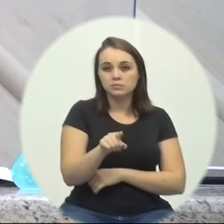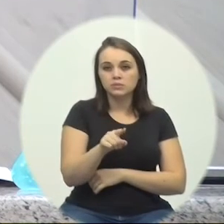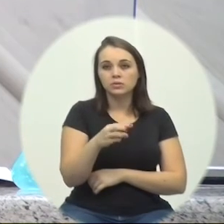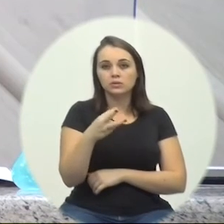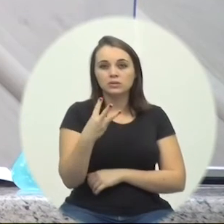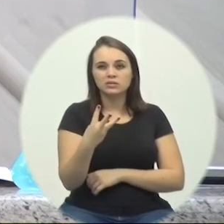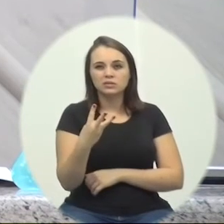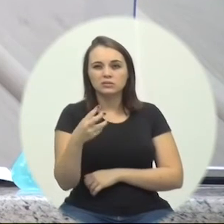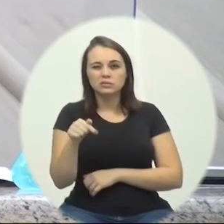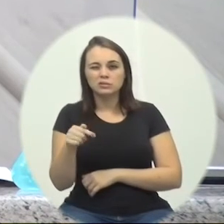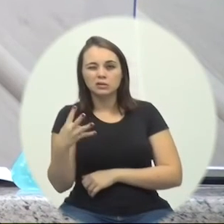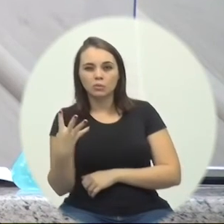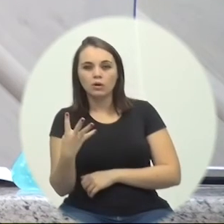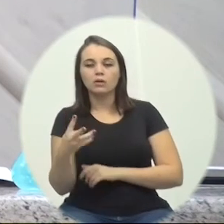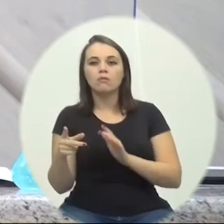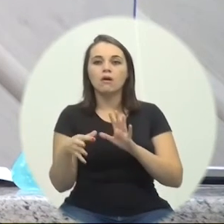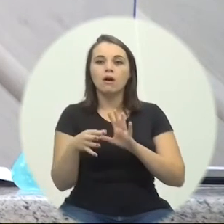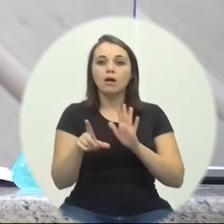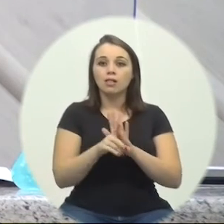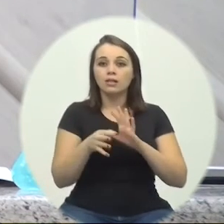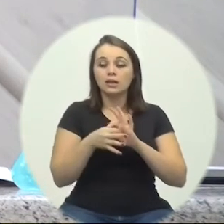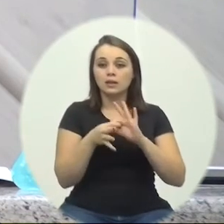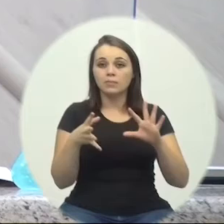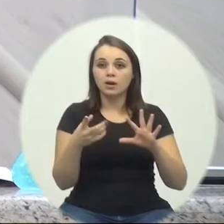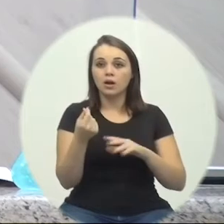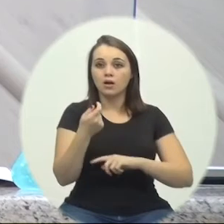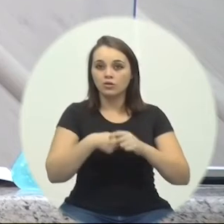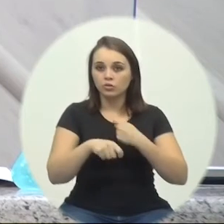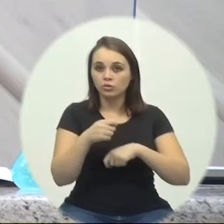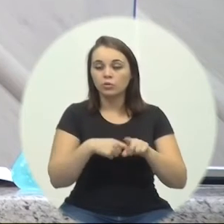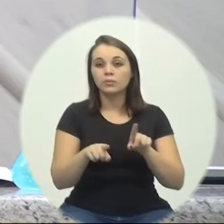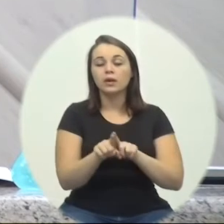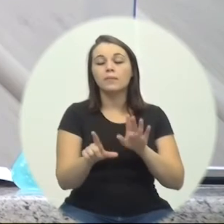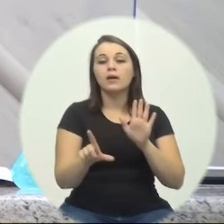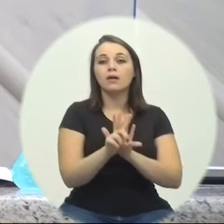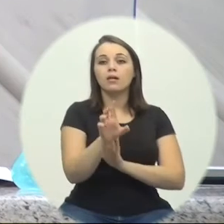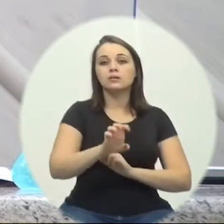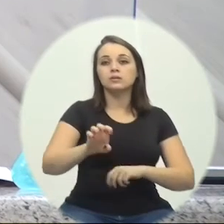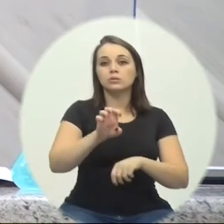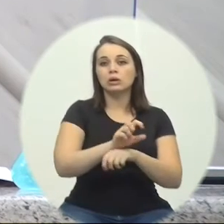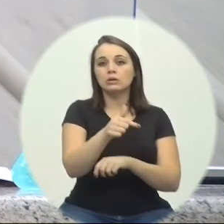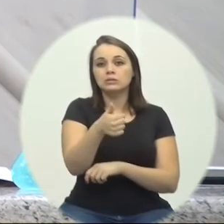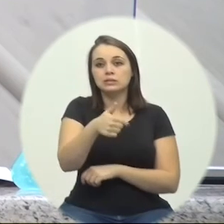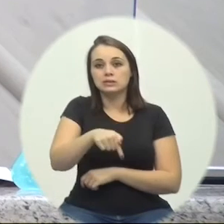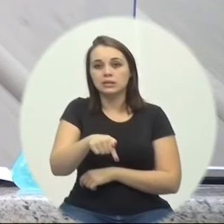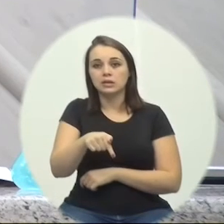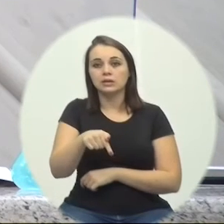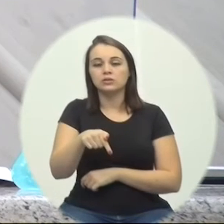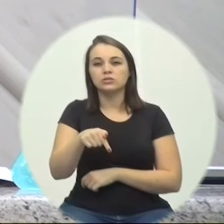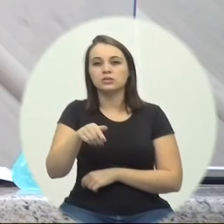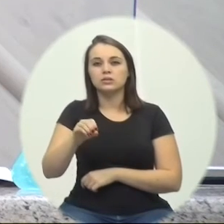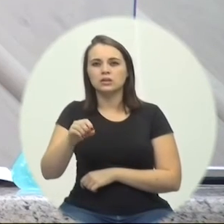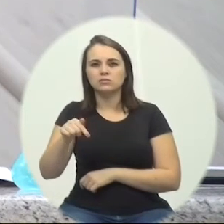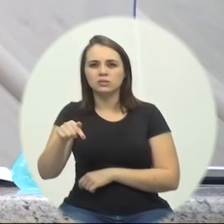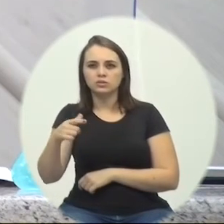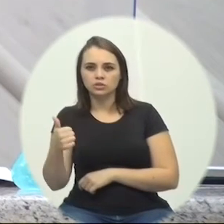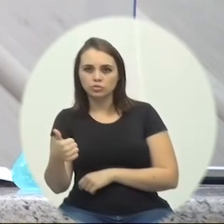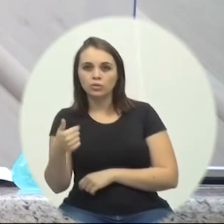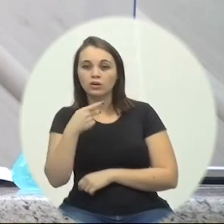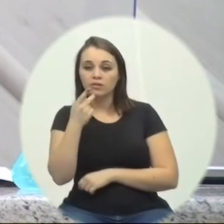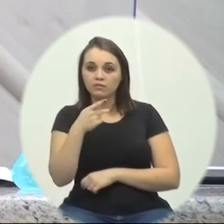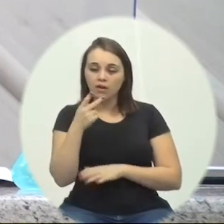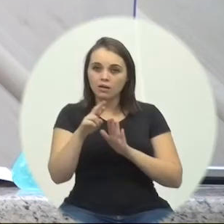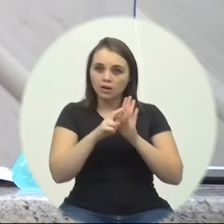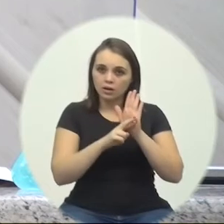da Liberdade Econômica, bem como também Lei Estadual 17.071, que dispõe sobre as regras para o